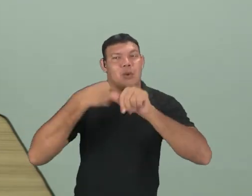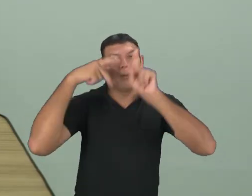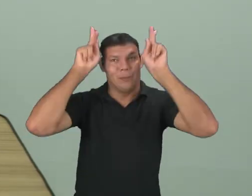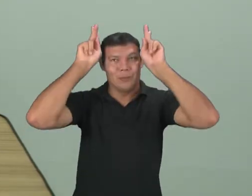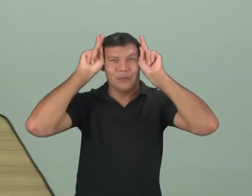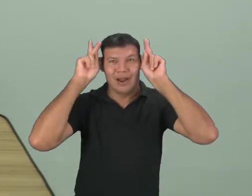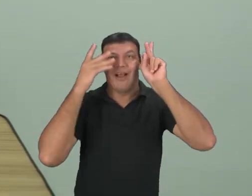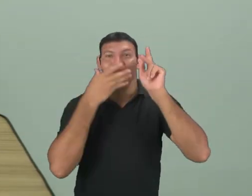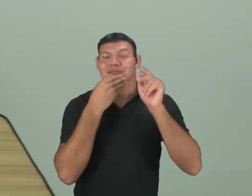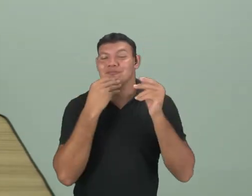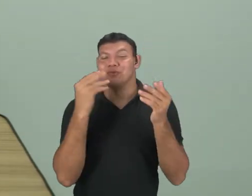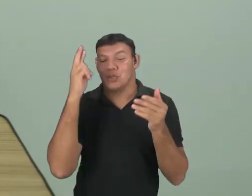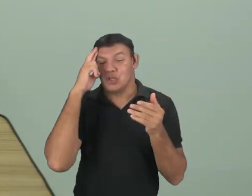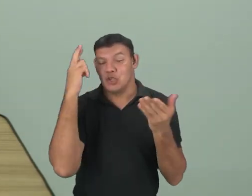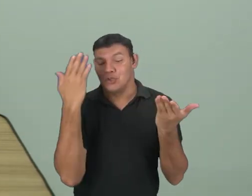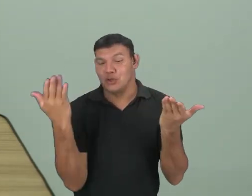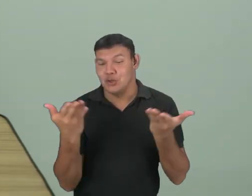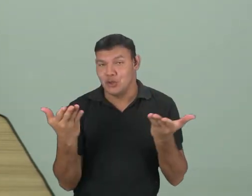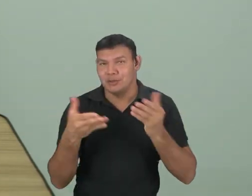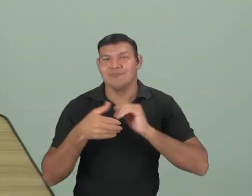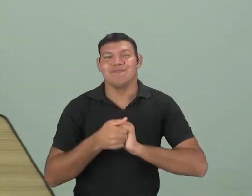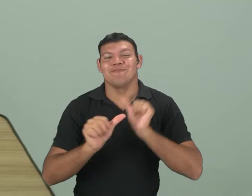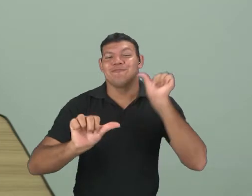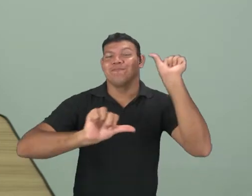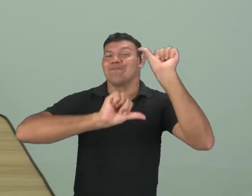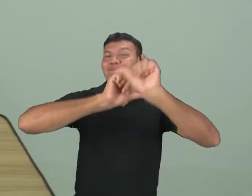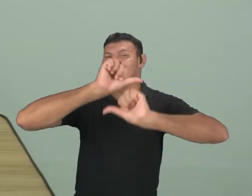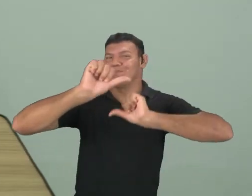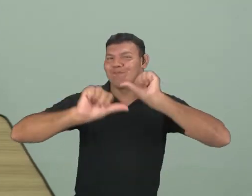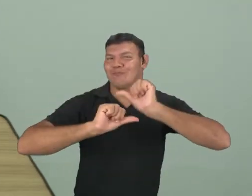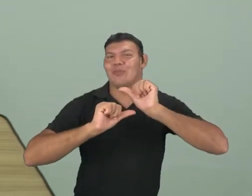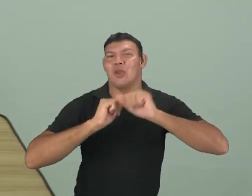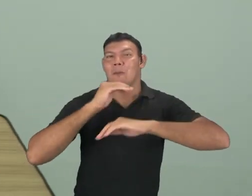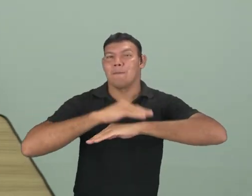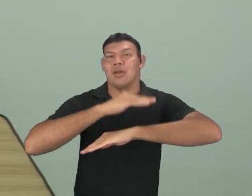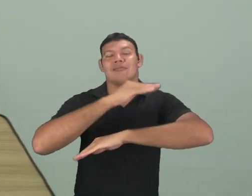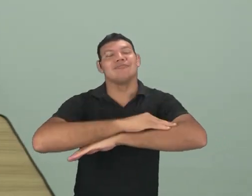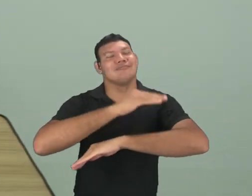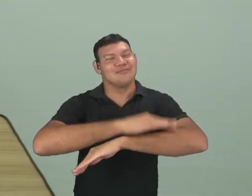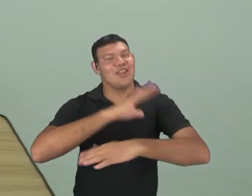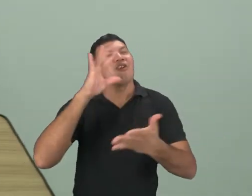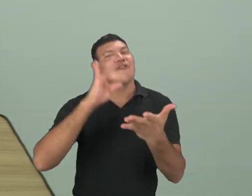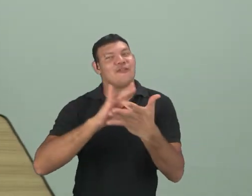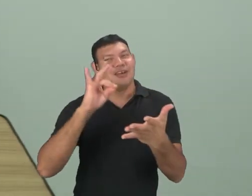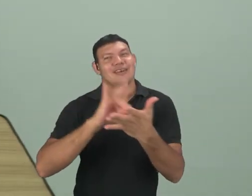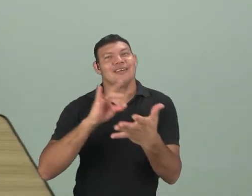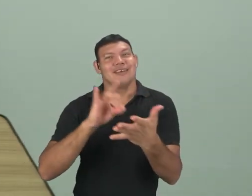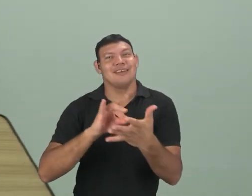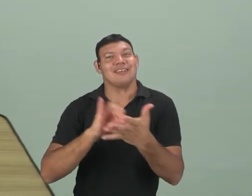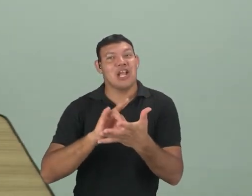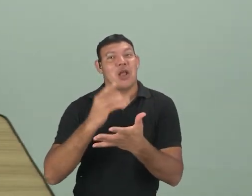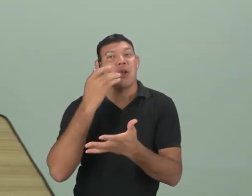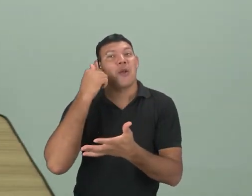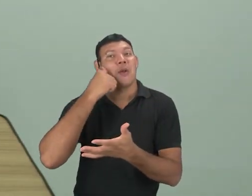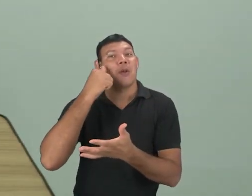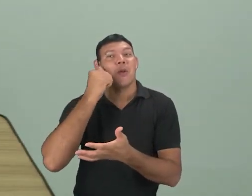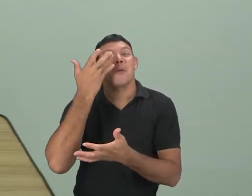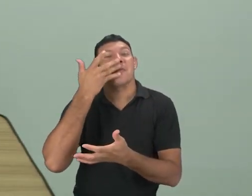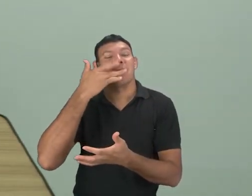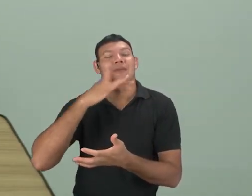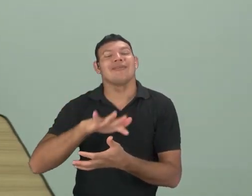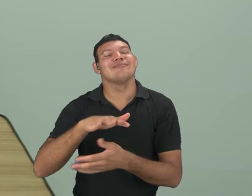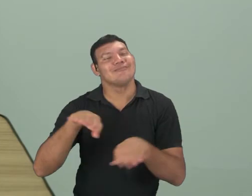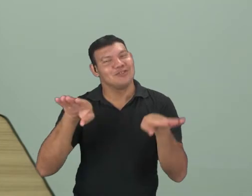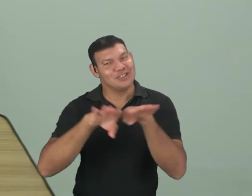príncipe. E nessa história já muda, né? O sapo era sapo mesmo e a menina era menina